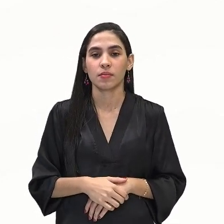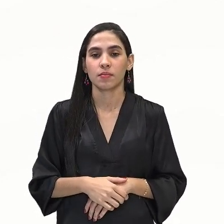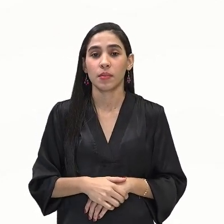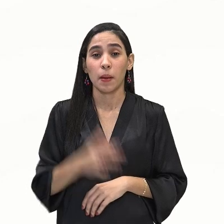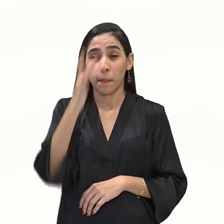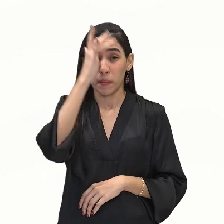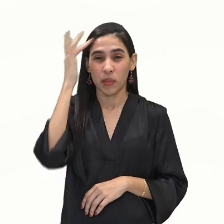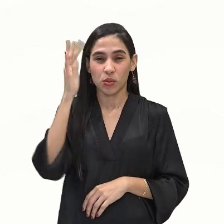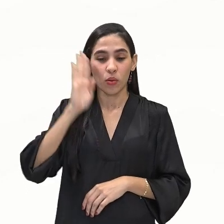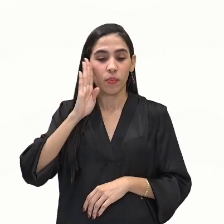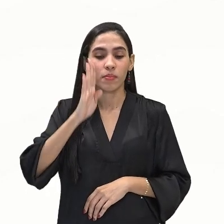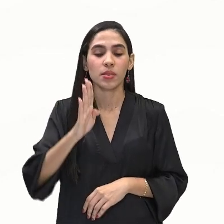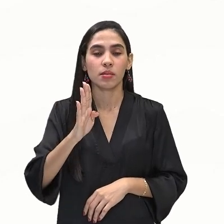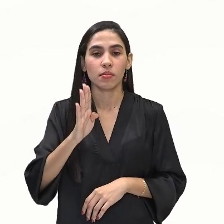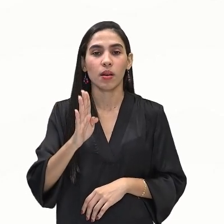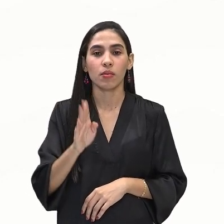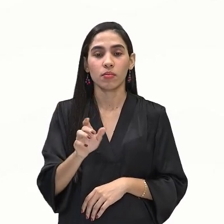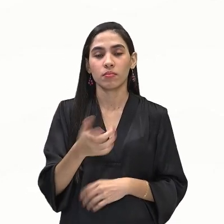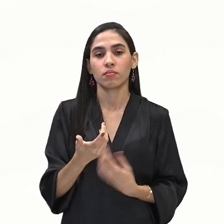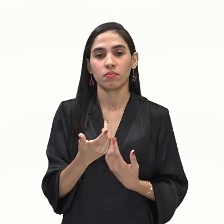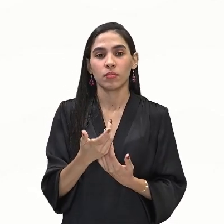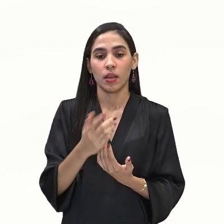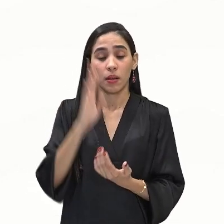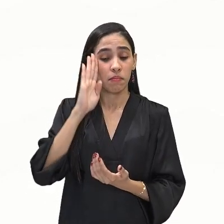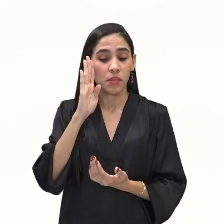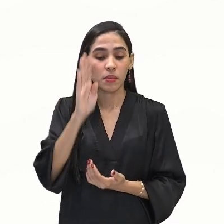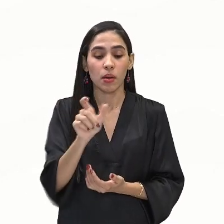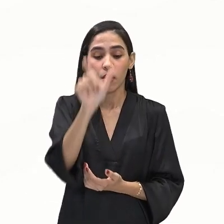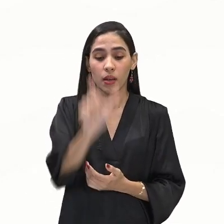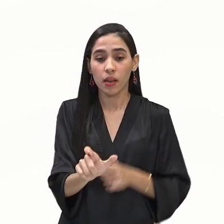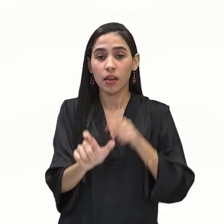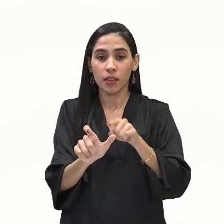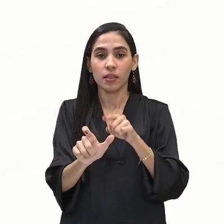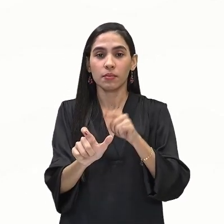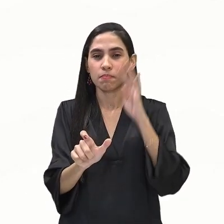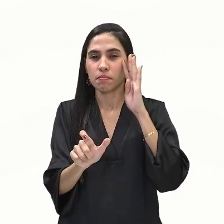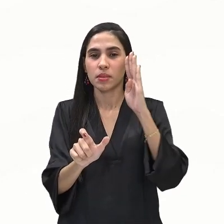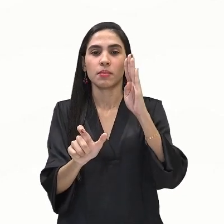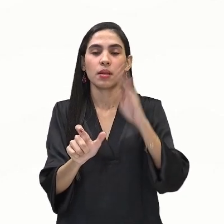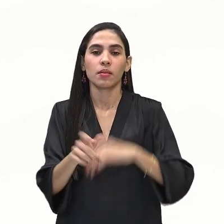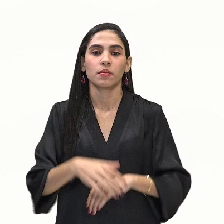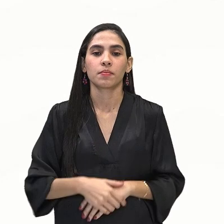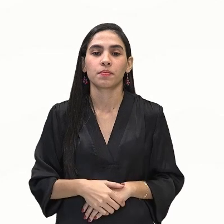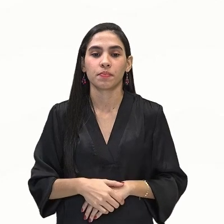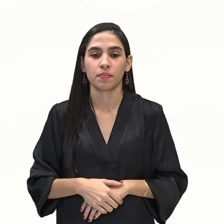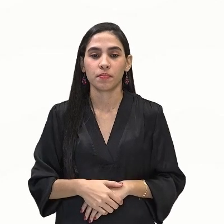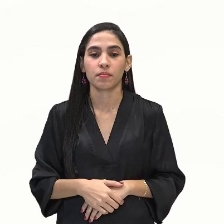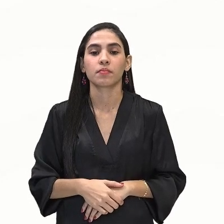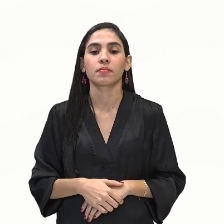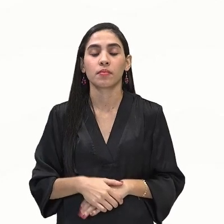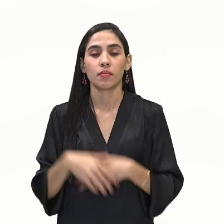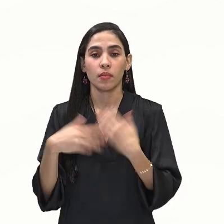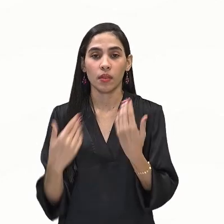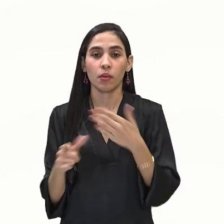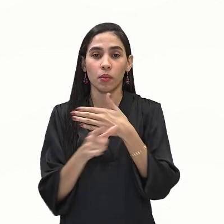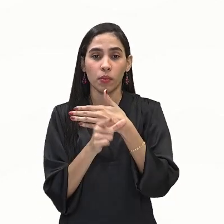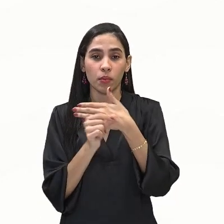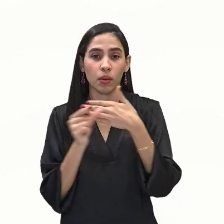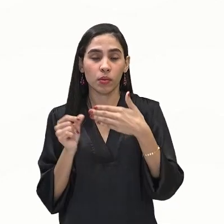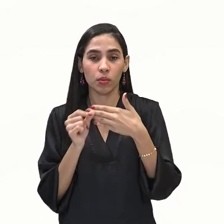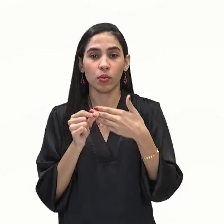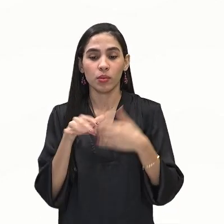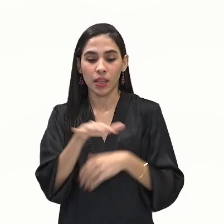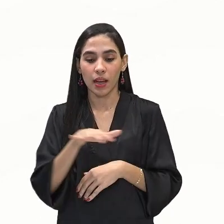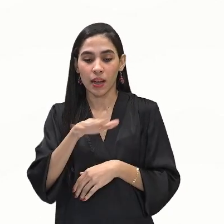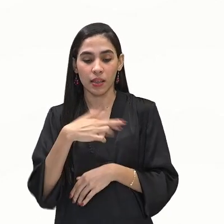o centro agora, né, do mundo, que é exatamente o indivíduo. Então, é o emissor. Os autores